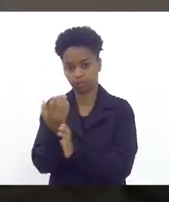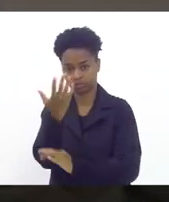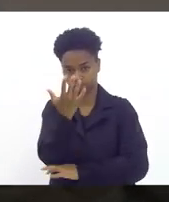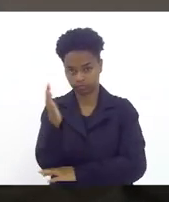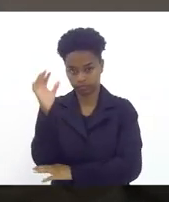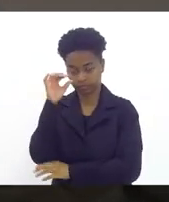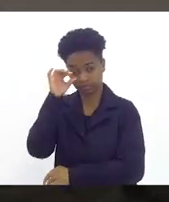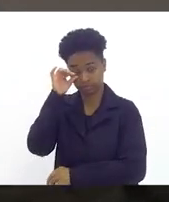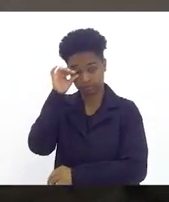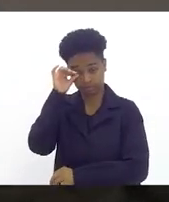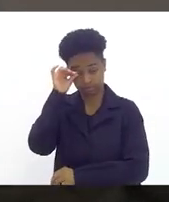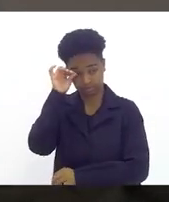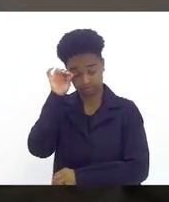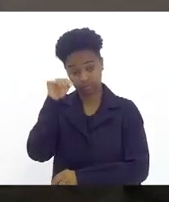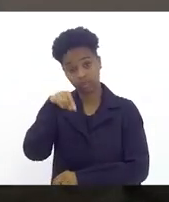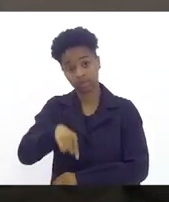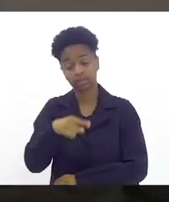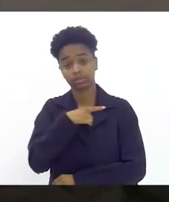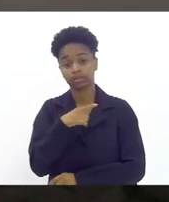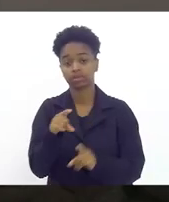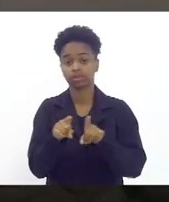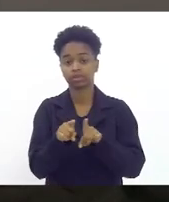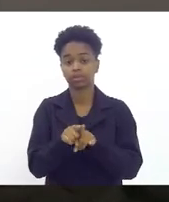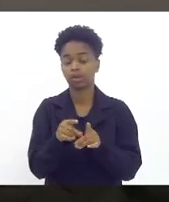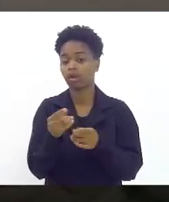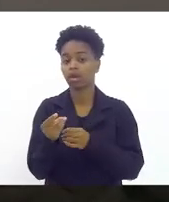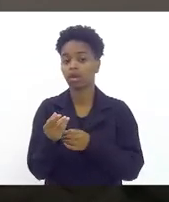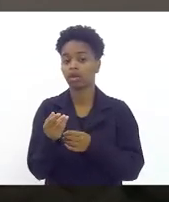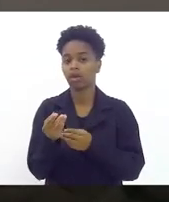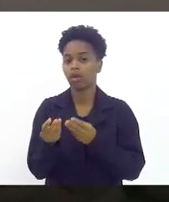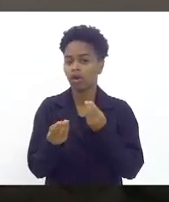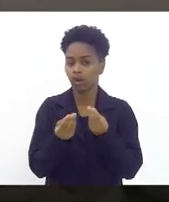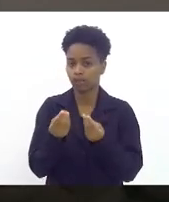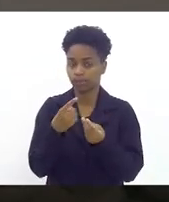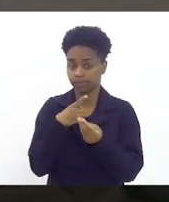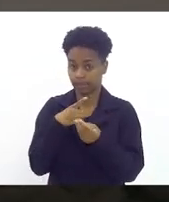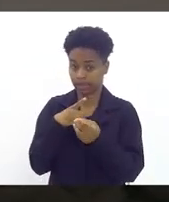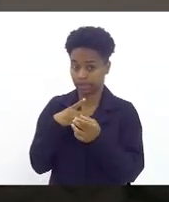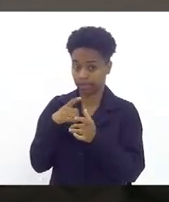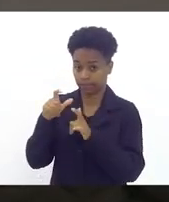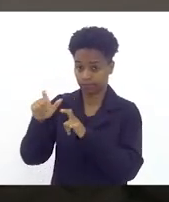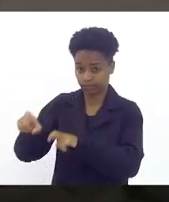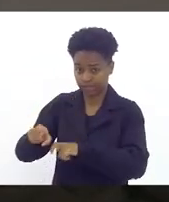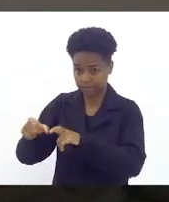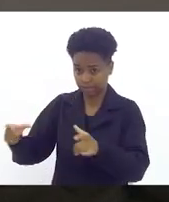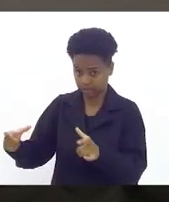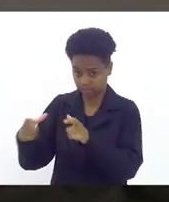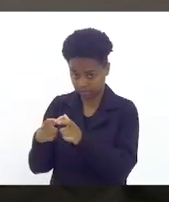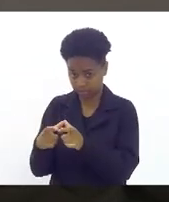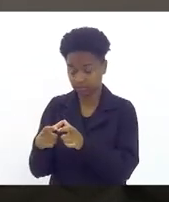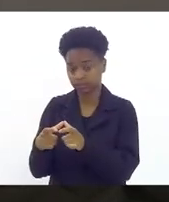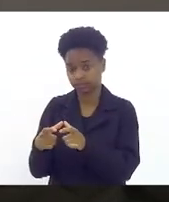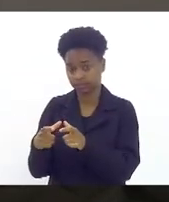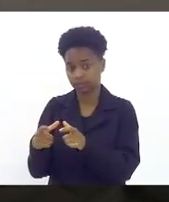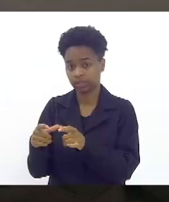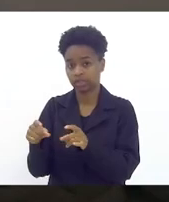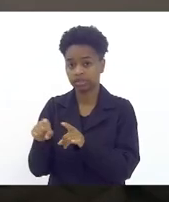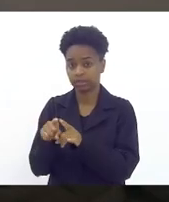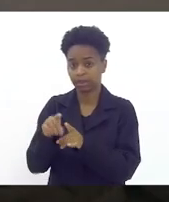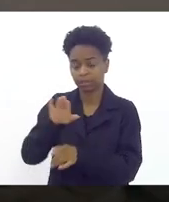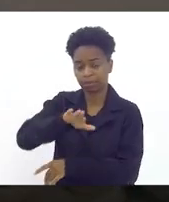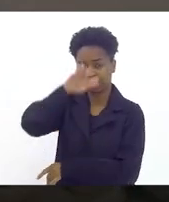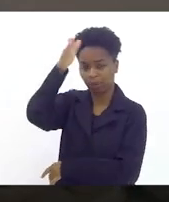aqui no estado também a nossa realidade é pequenas propriedades e o relevo